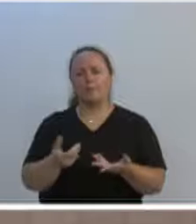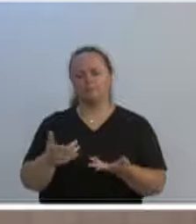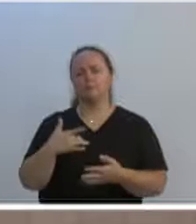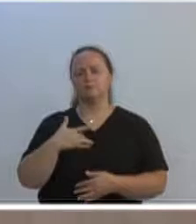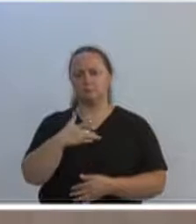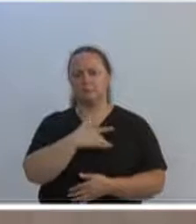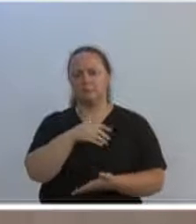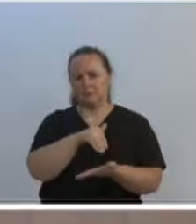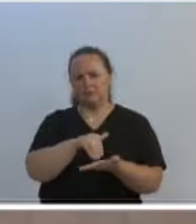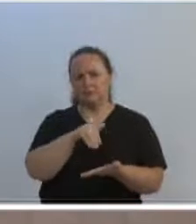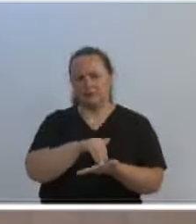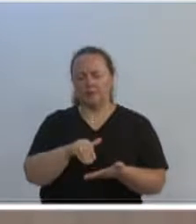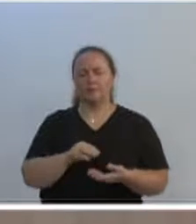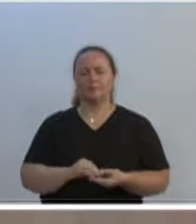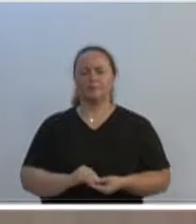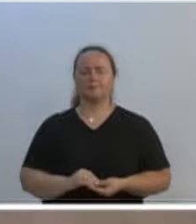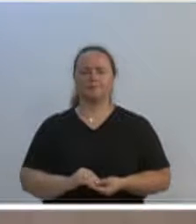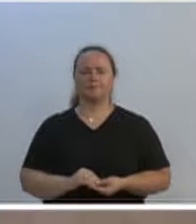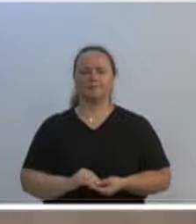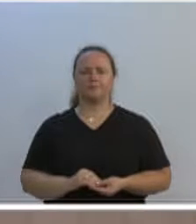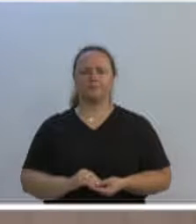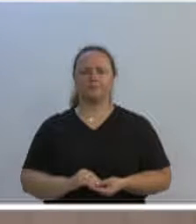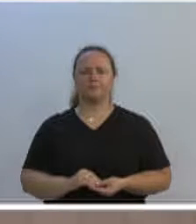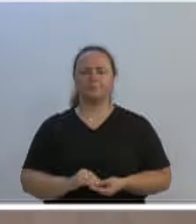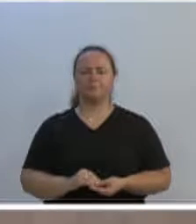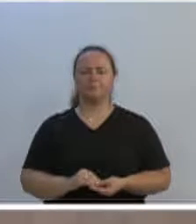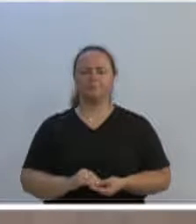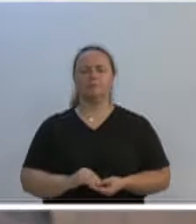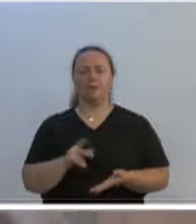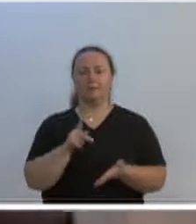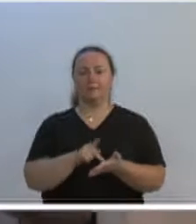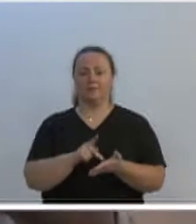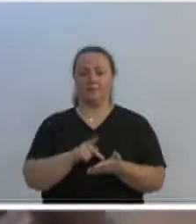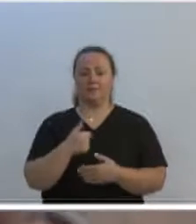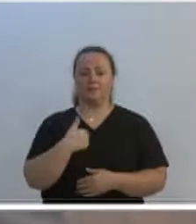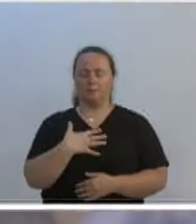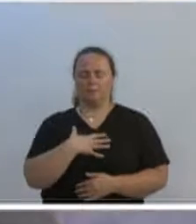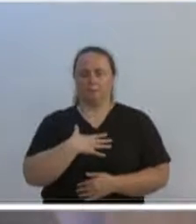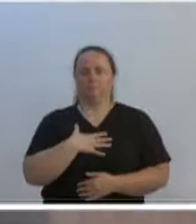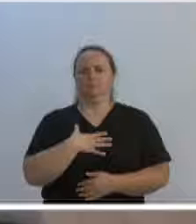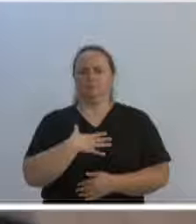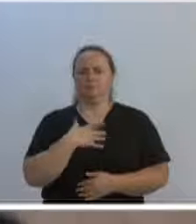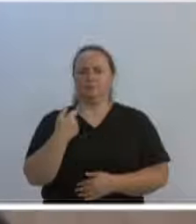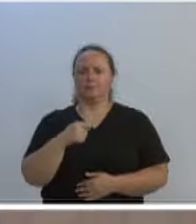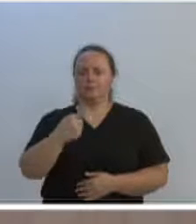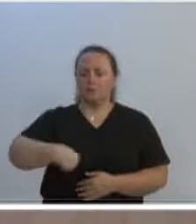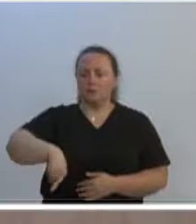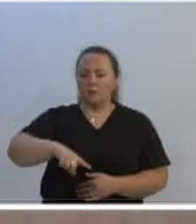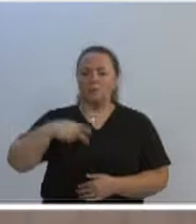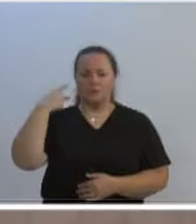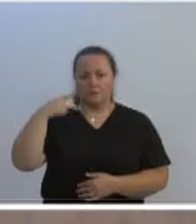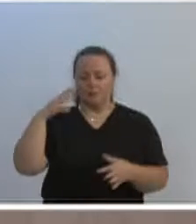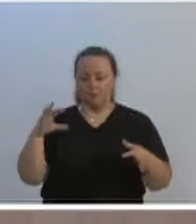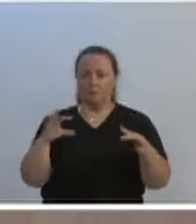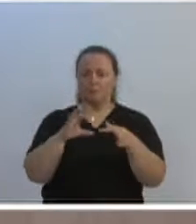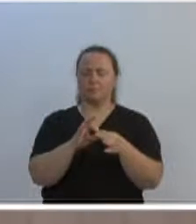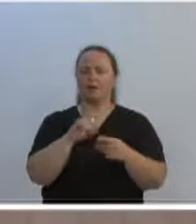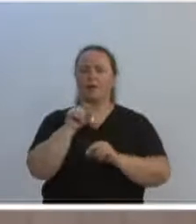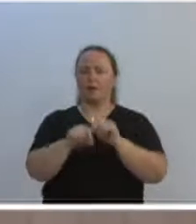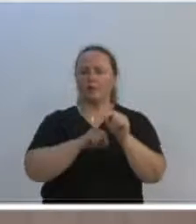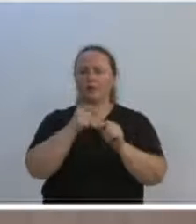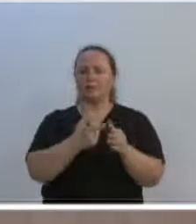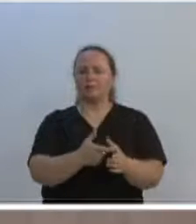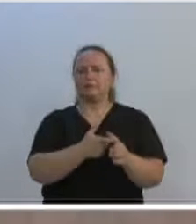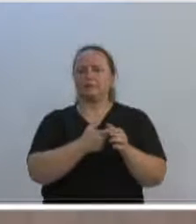Saúde, e eu acho que o que mais nos assusta, eu acho que tem que unir todos nós vereadores, é a dívida do governo